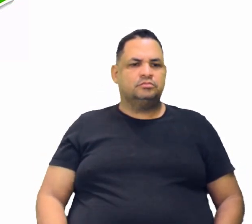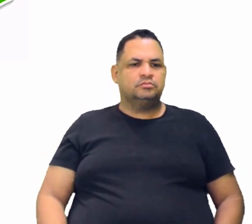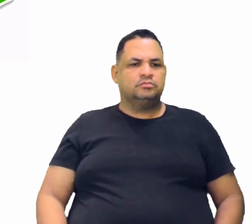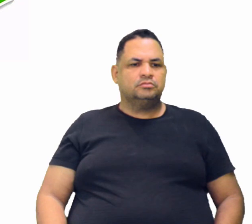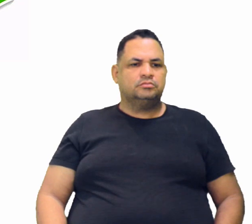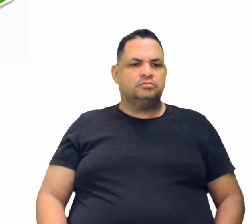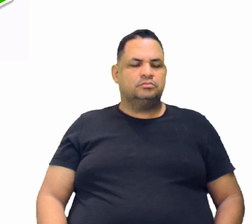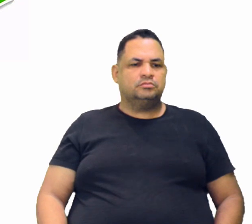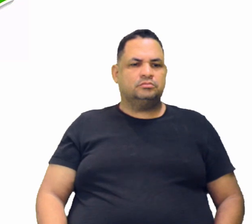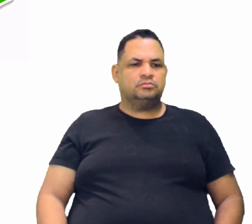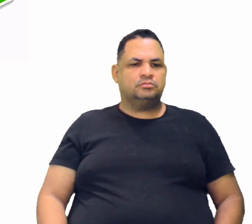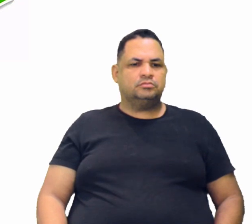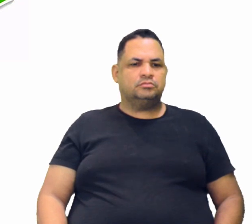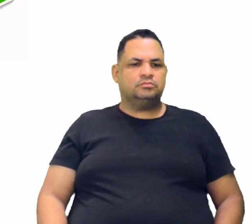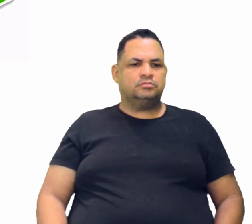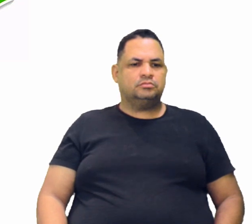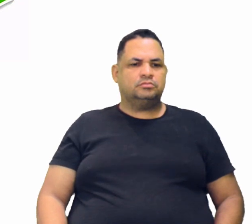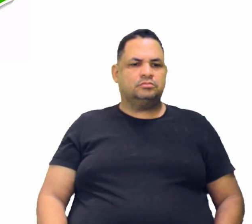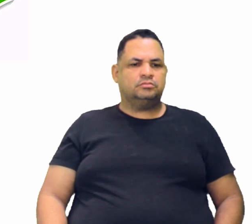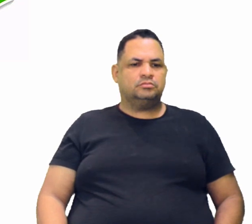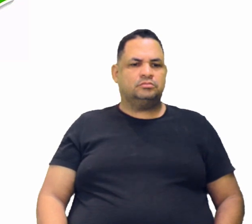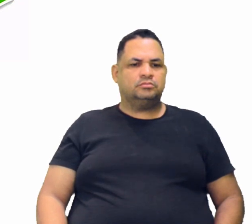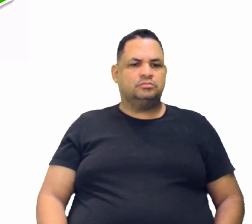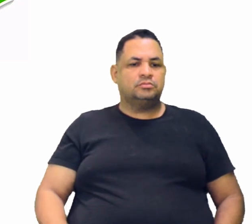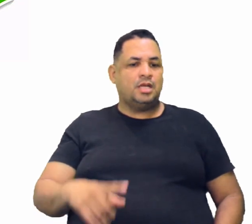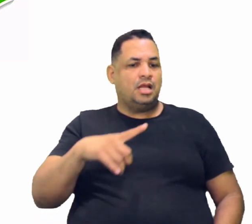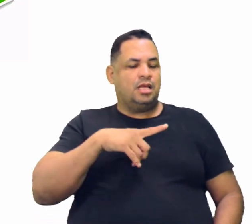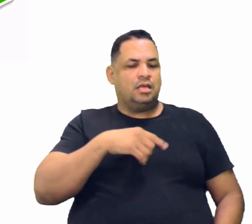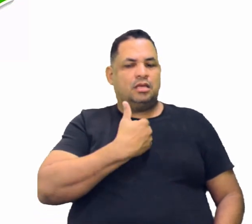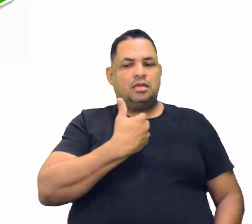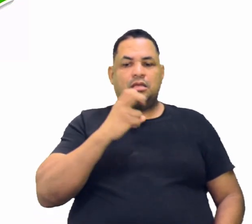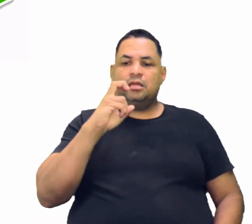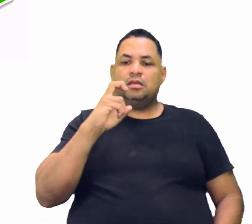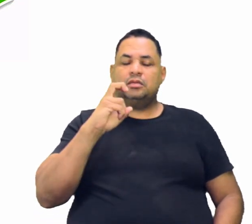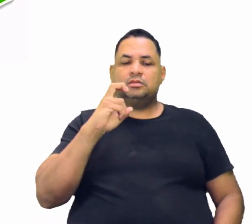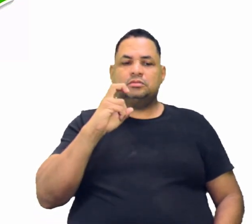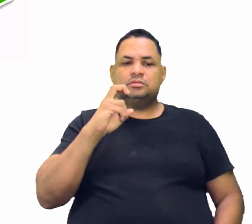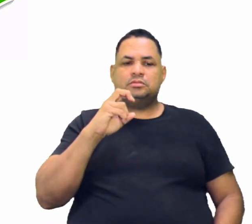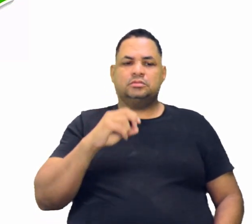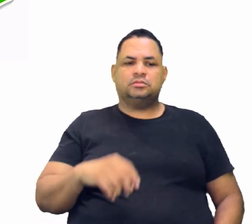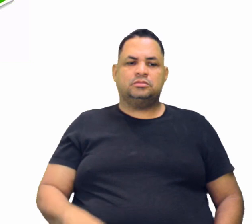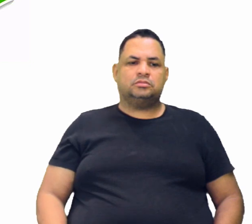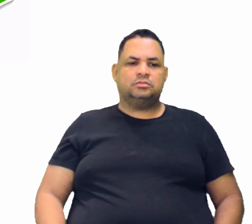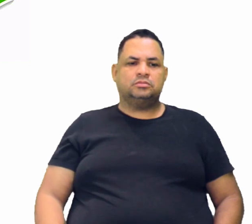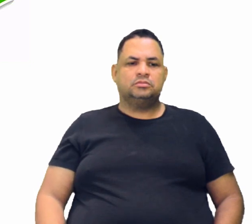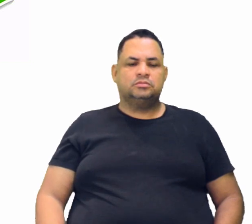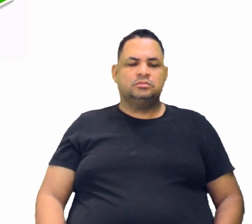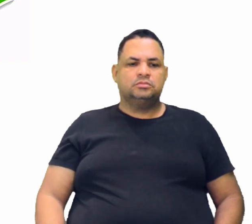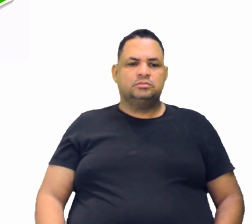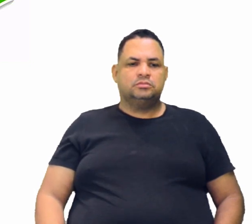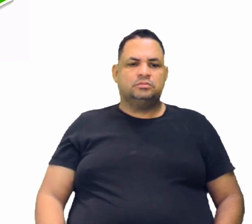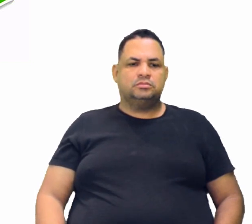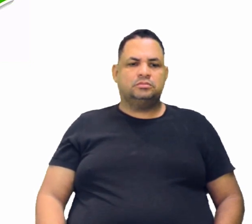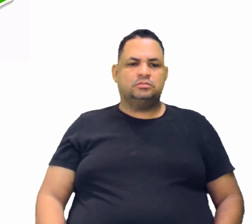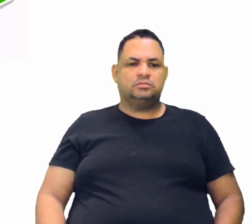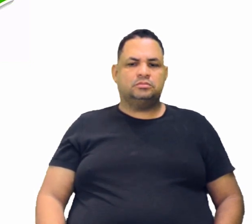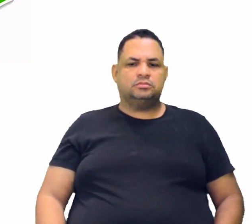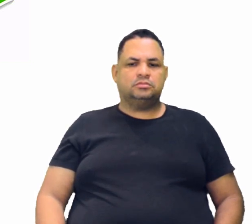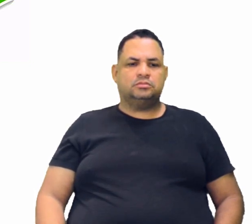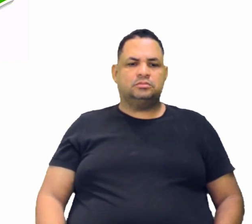Aí eu tenho, sobrou 15. 15, olha só, 15 é mais de um, Amadinho. Sobrou 1. Aí sobrou 2?